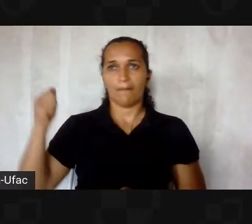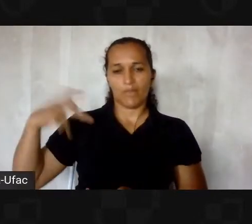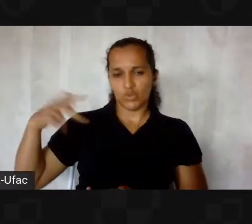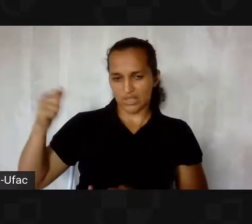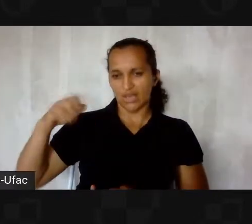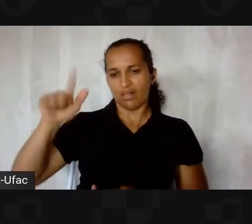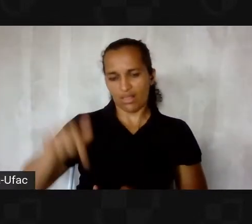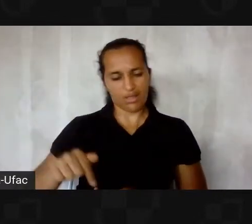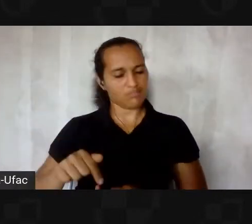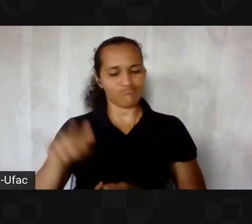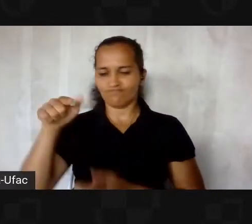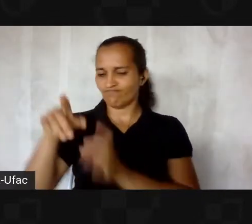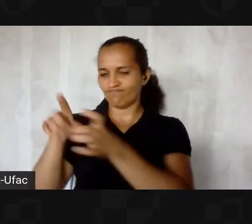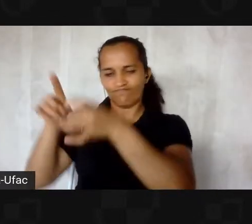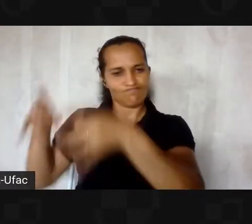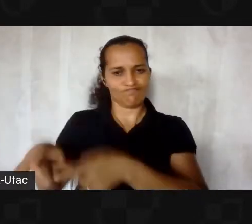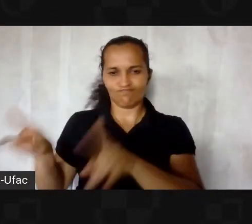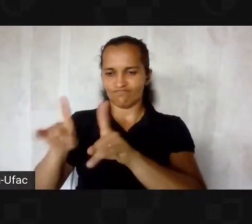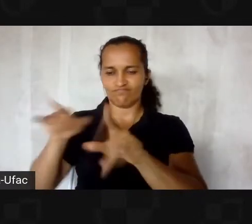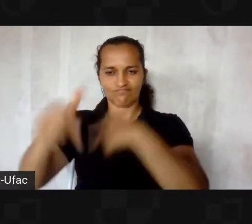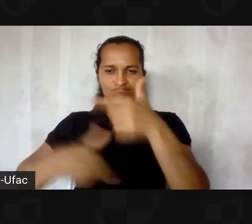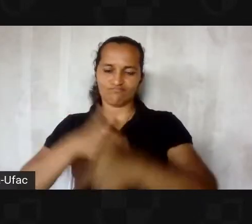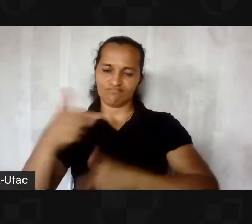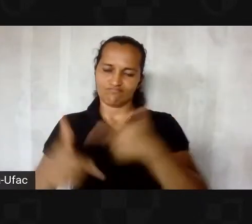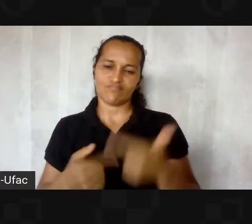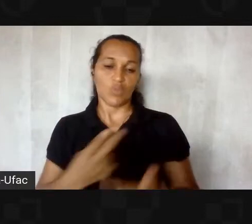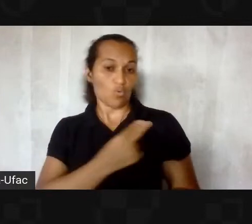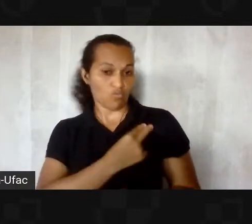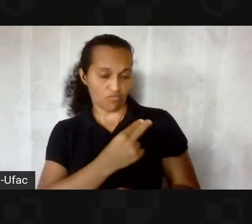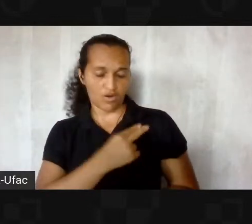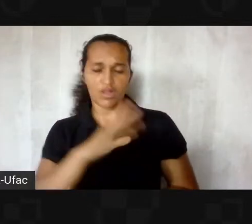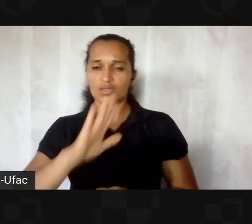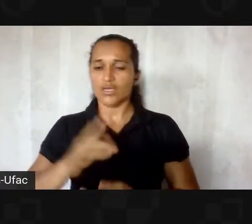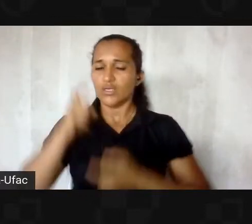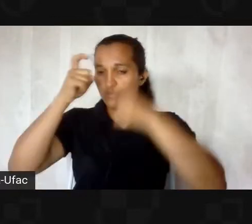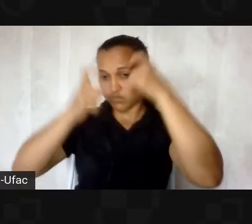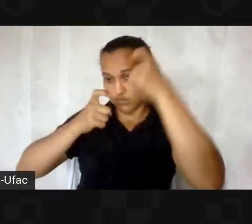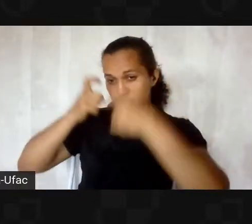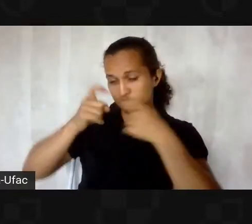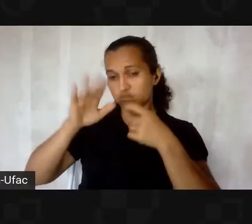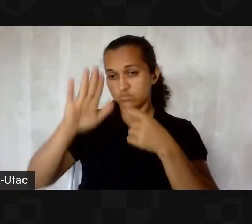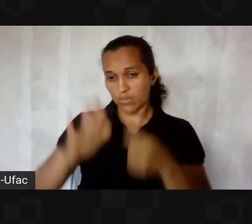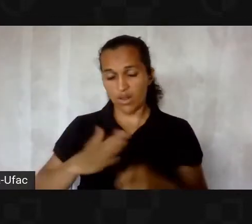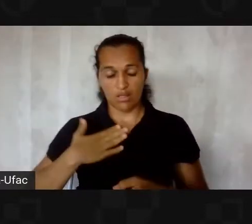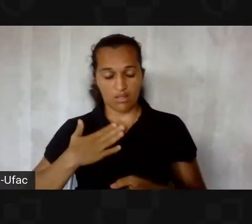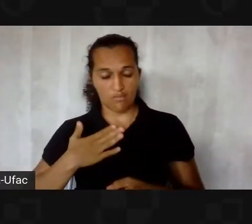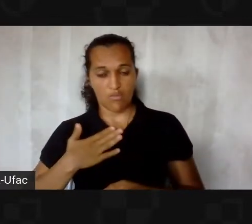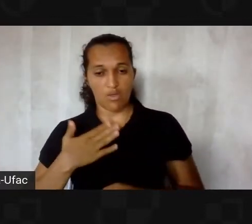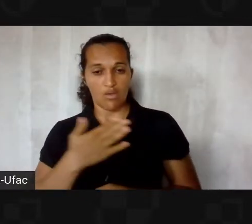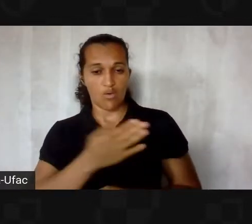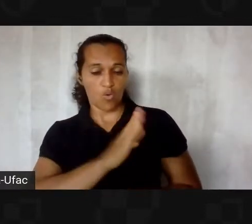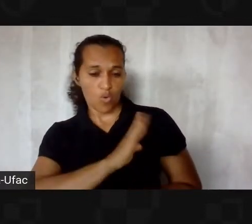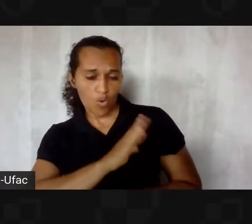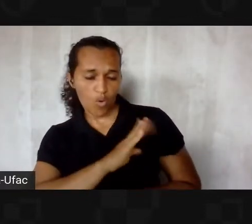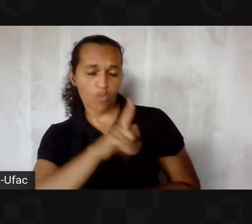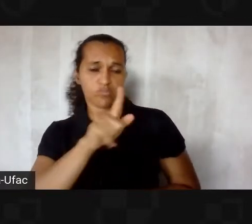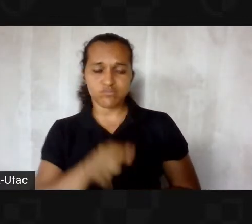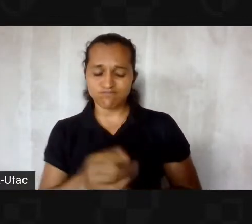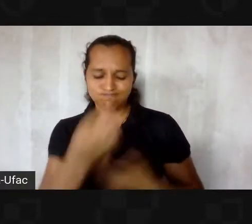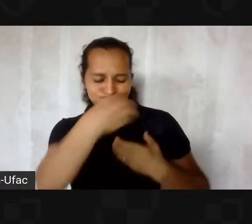UFAC estará, está sempre nas minhas preocupações e no meu coração, como as pessoas que